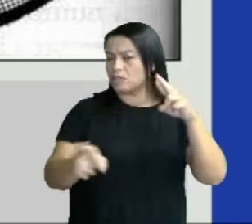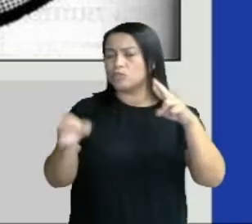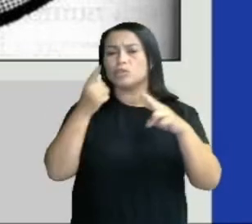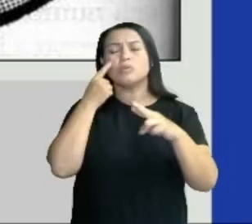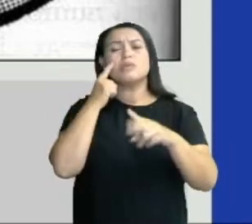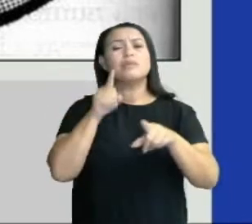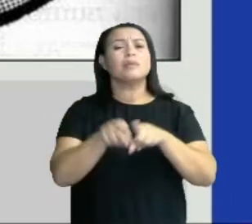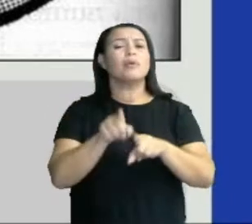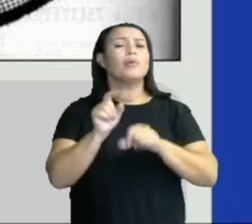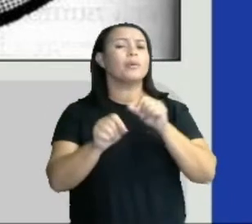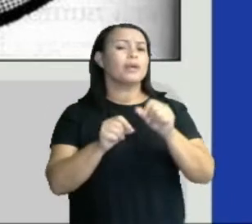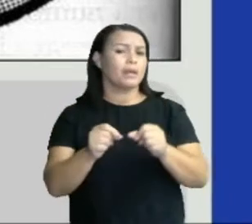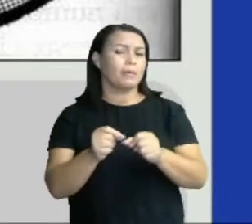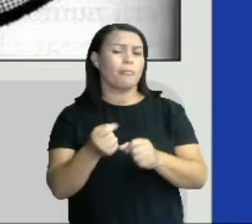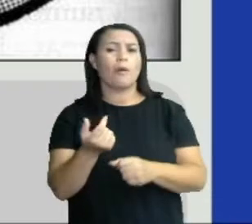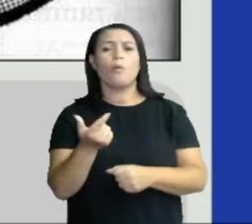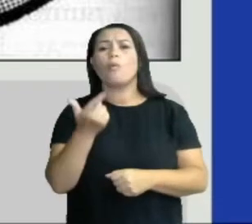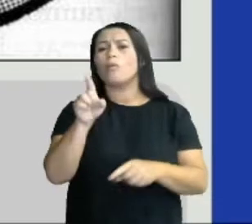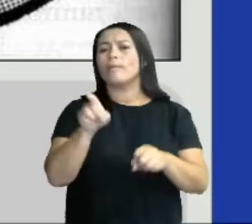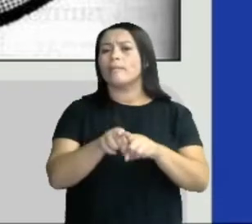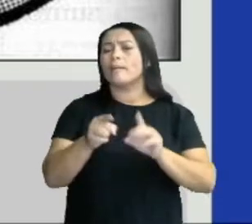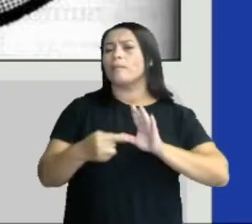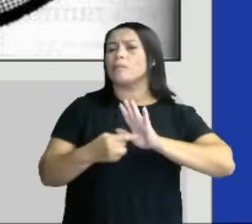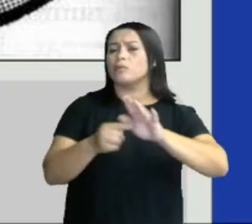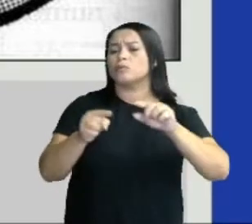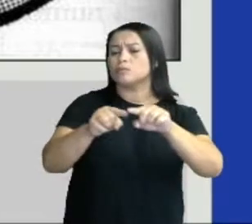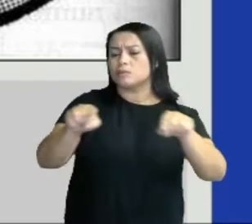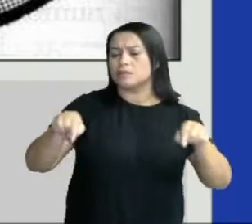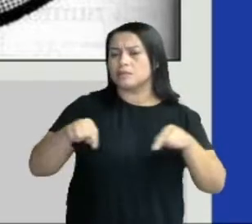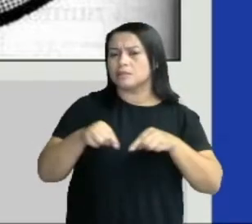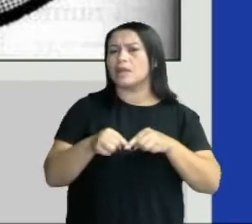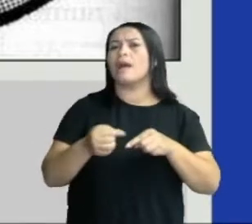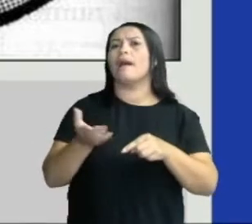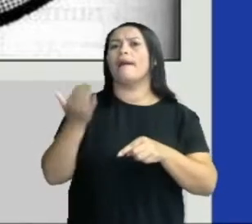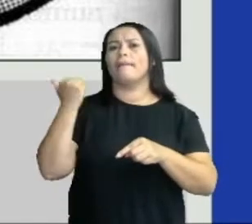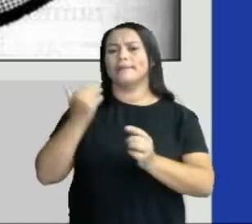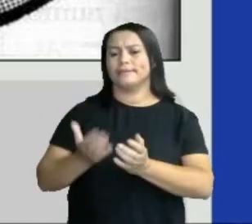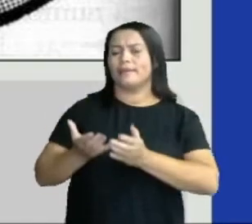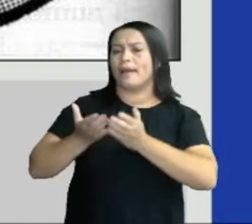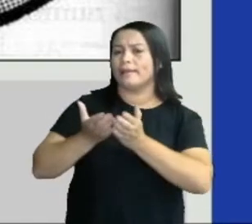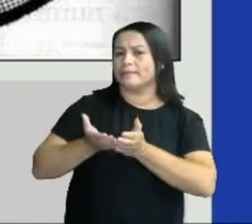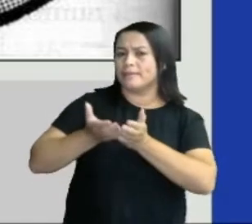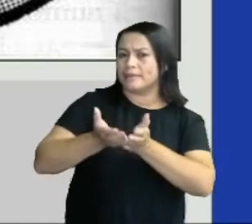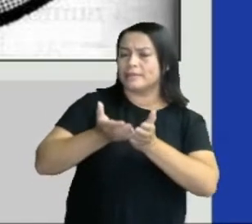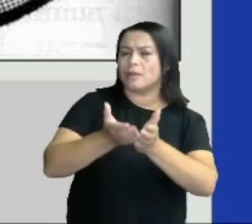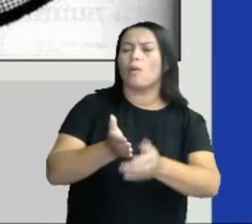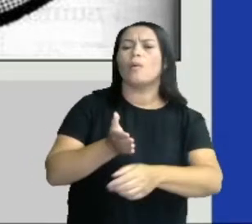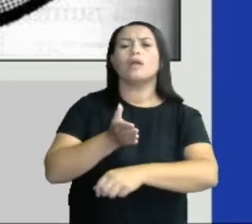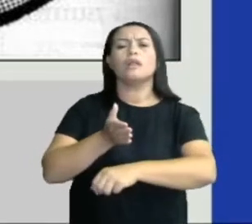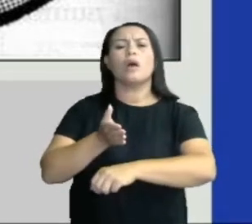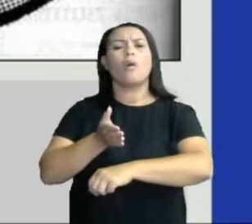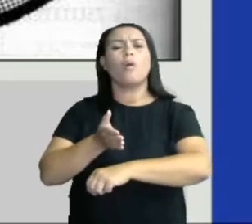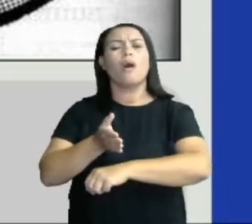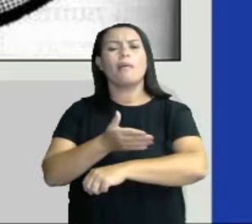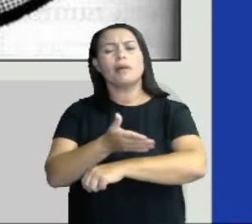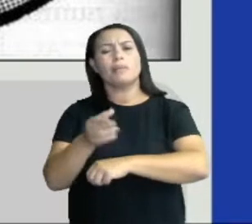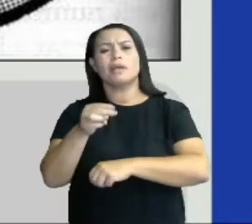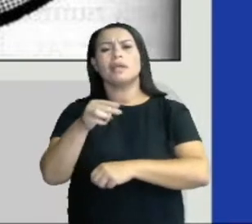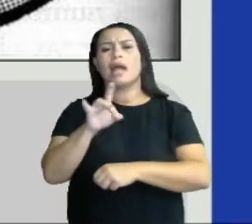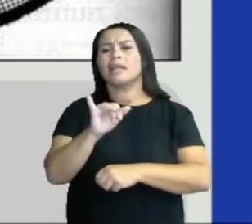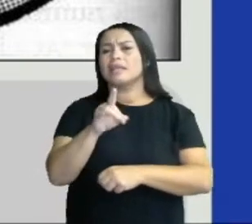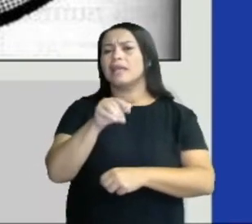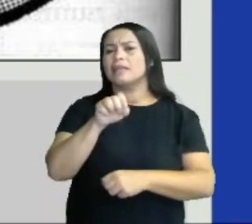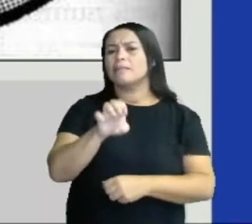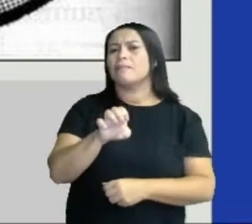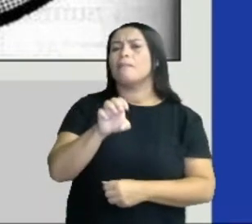da produção de mapas e representações do espaço foi durante as grandes navegações. Então, a Idade Moderna vai se iniciar nesse período, né, no final do